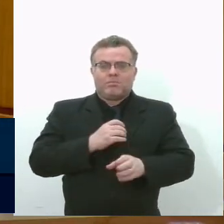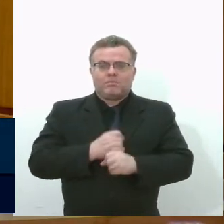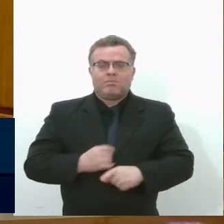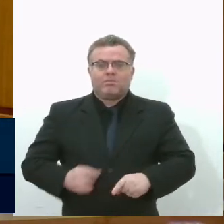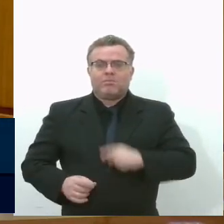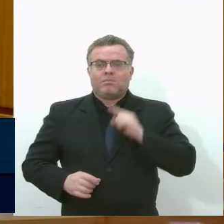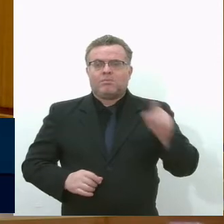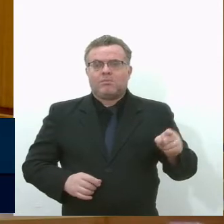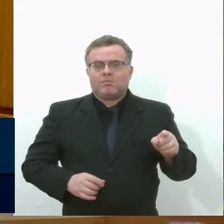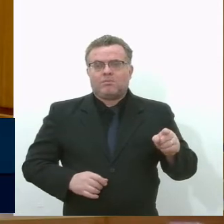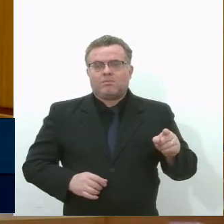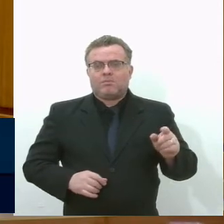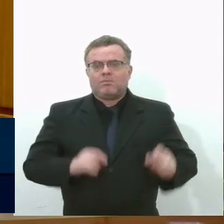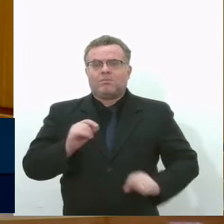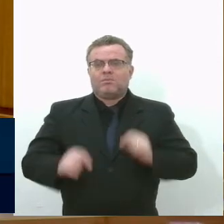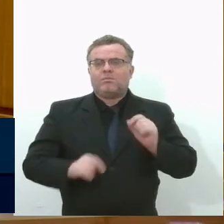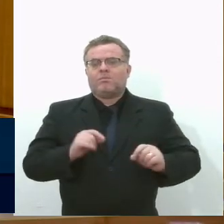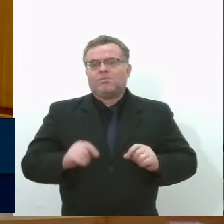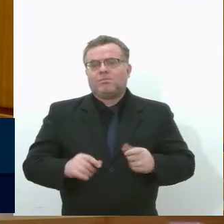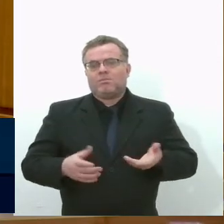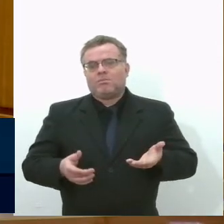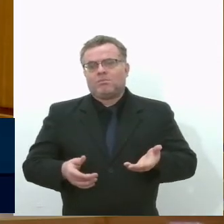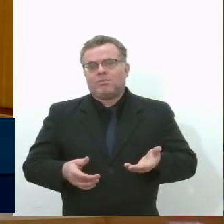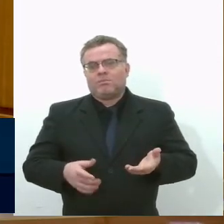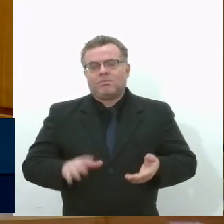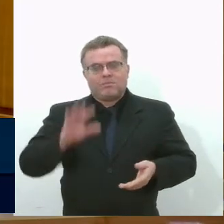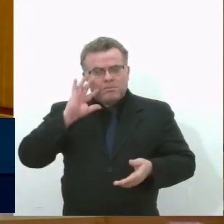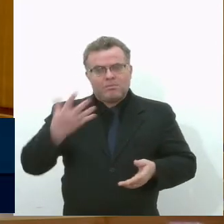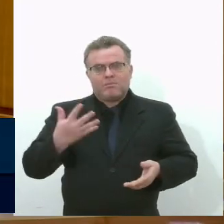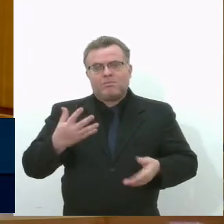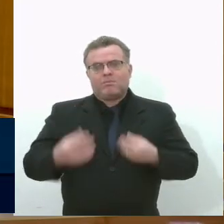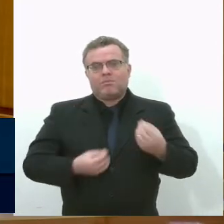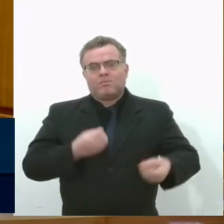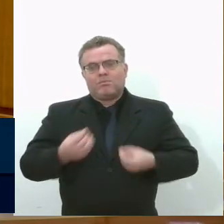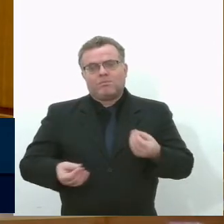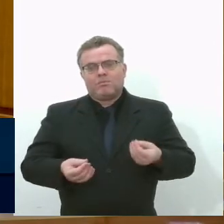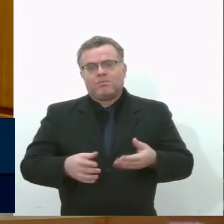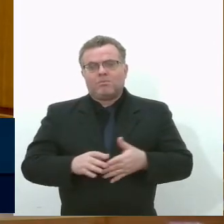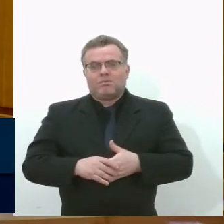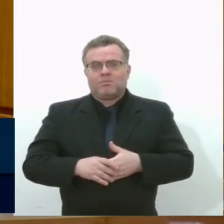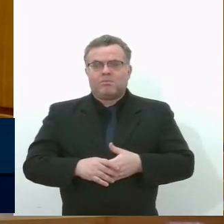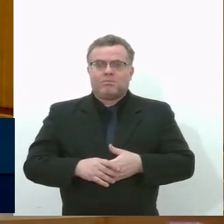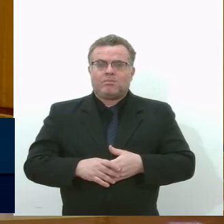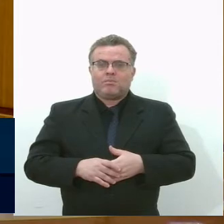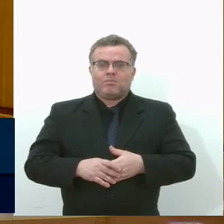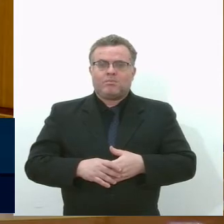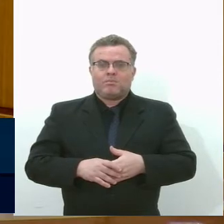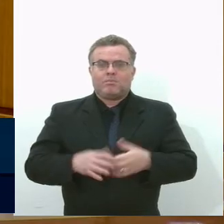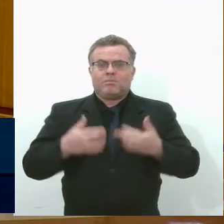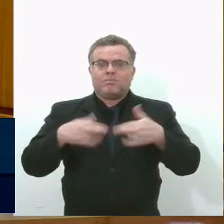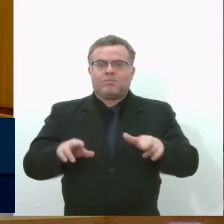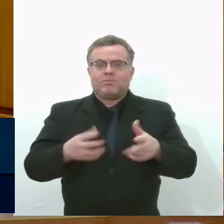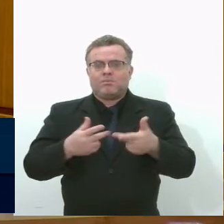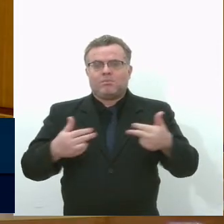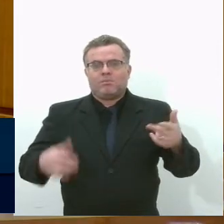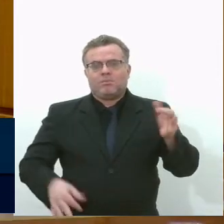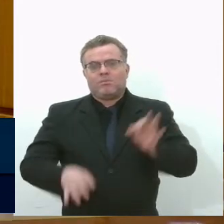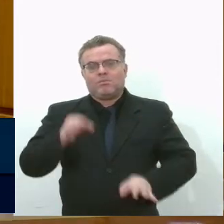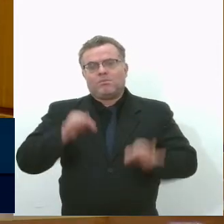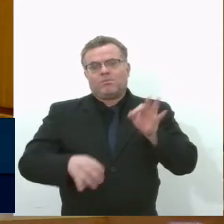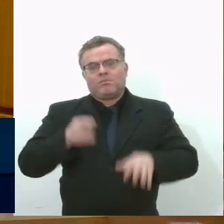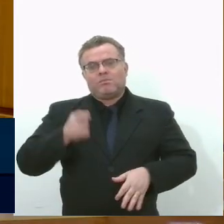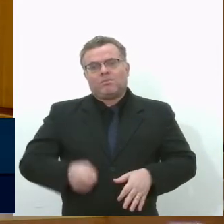e o que decide em causas os Tribunais de Justiça dos